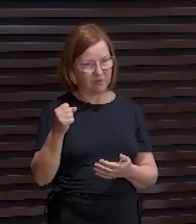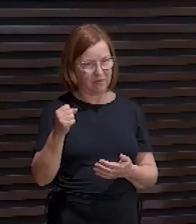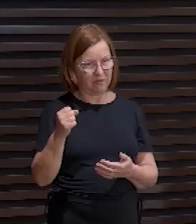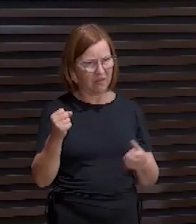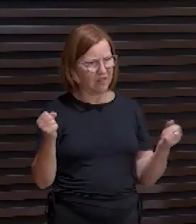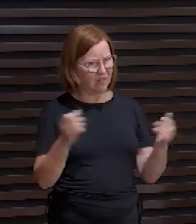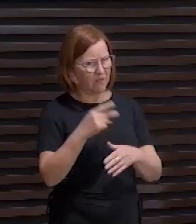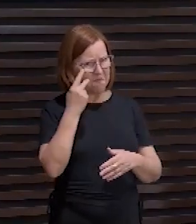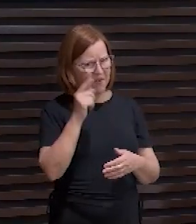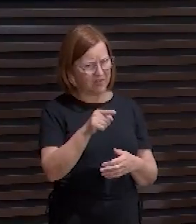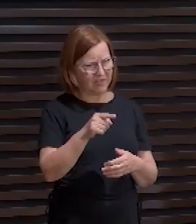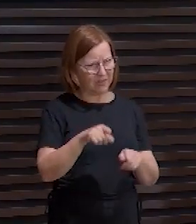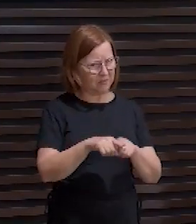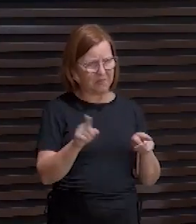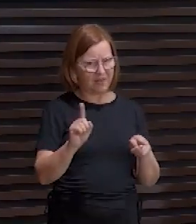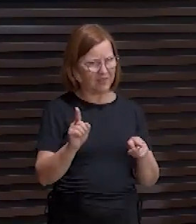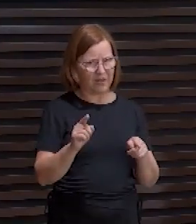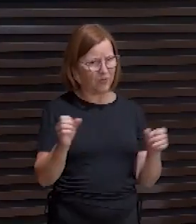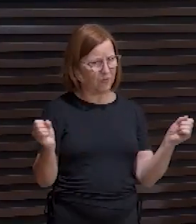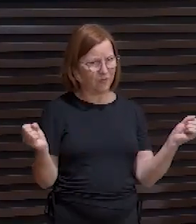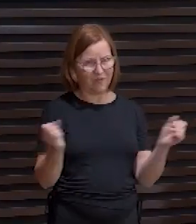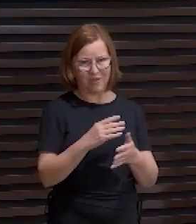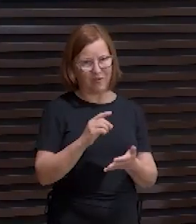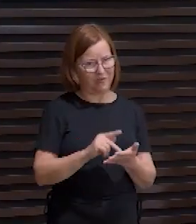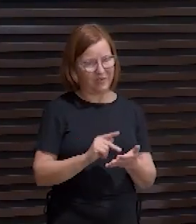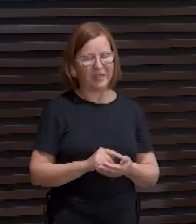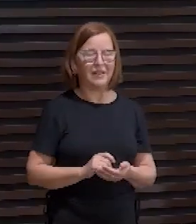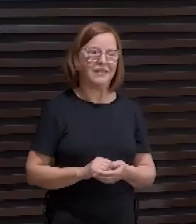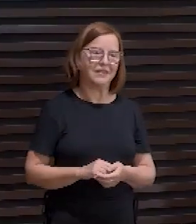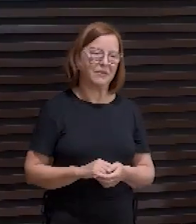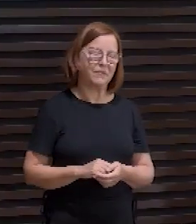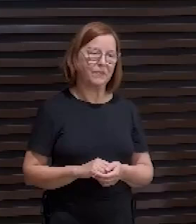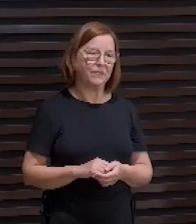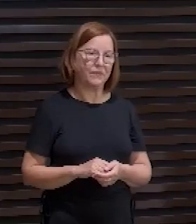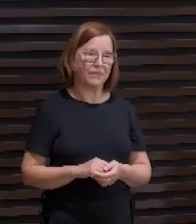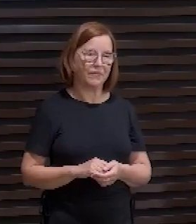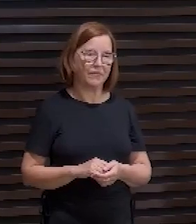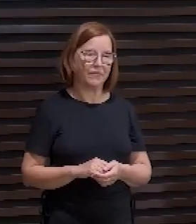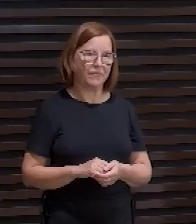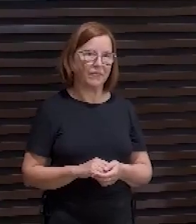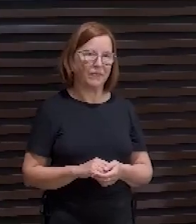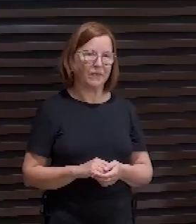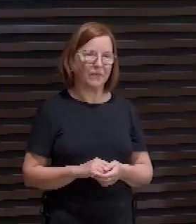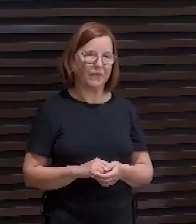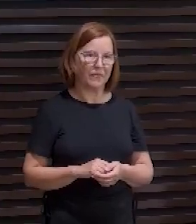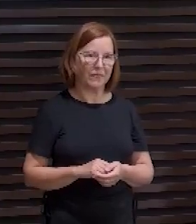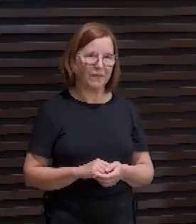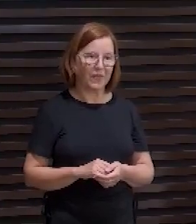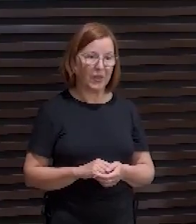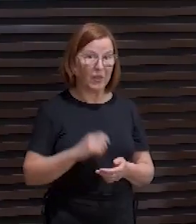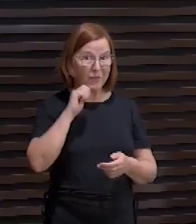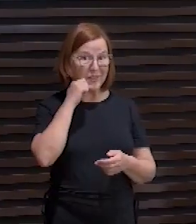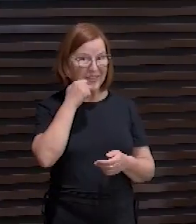2018. Então, talvez a gente pode compreender dessa forma. A chave para compreendermos de fato o que aqui